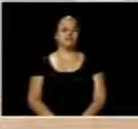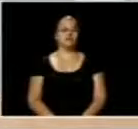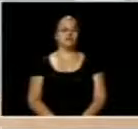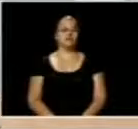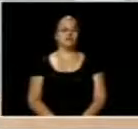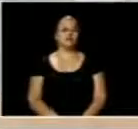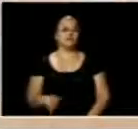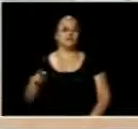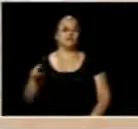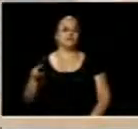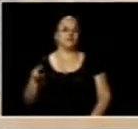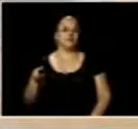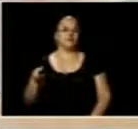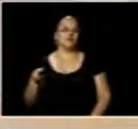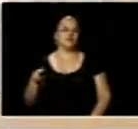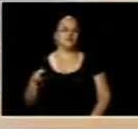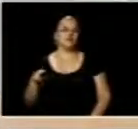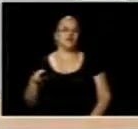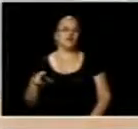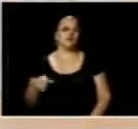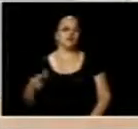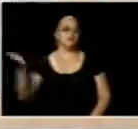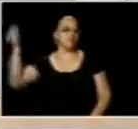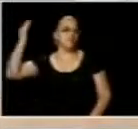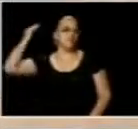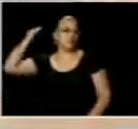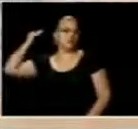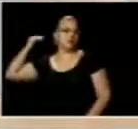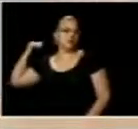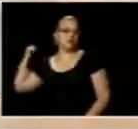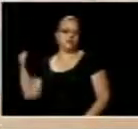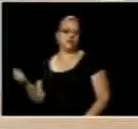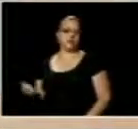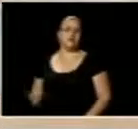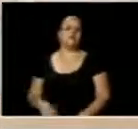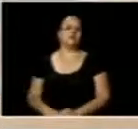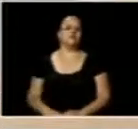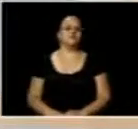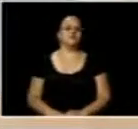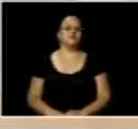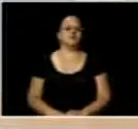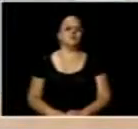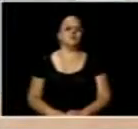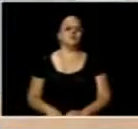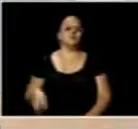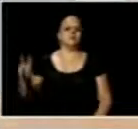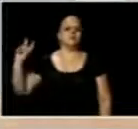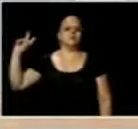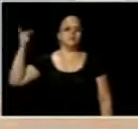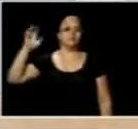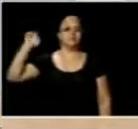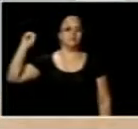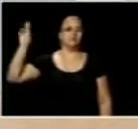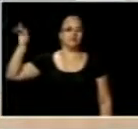do governo passado é a herança do governo, do governo, do governo e do governo. Ou não?